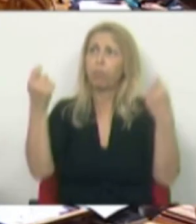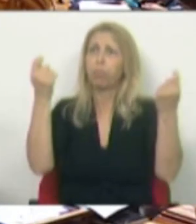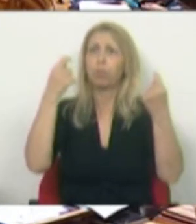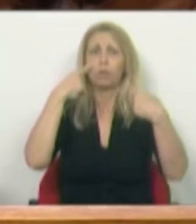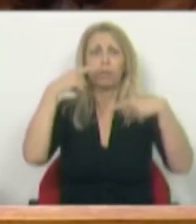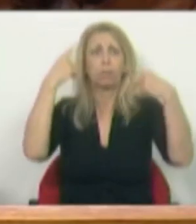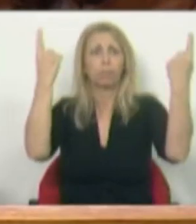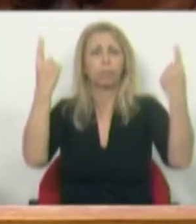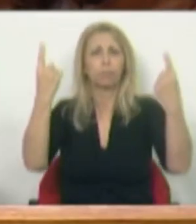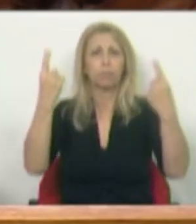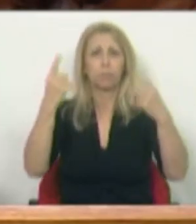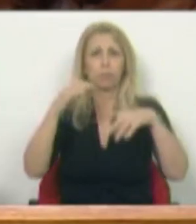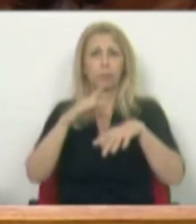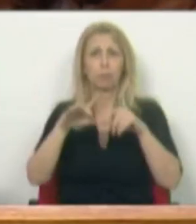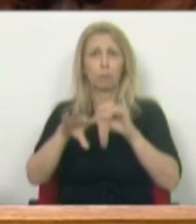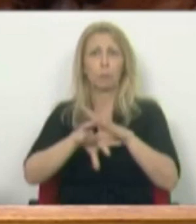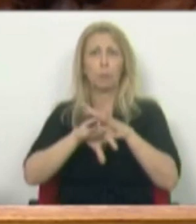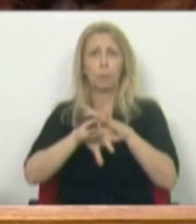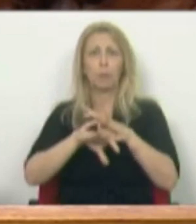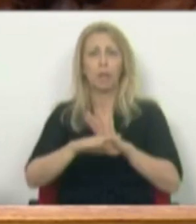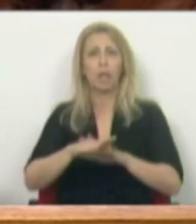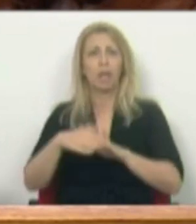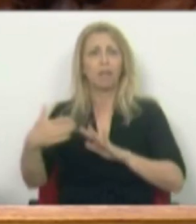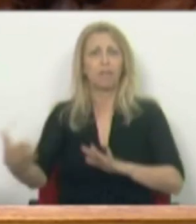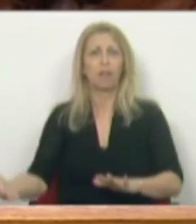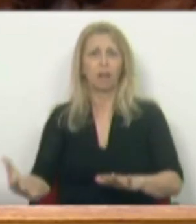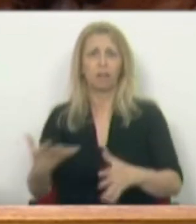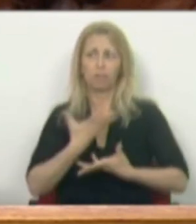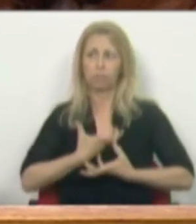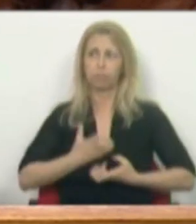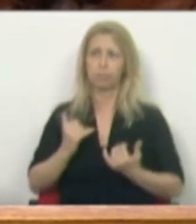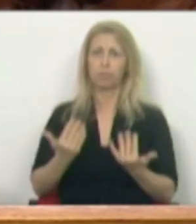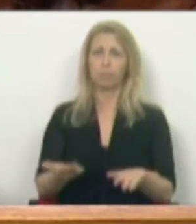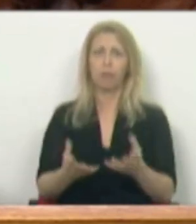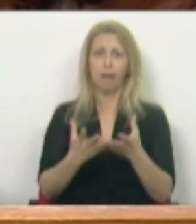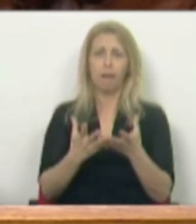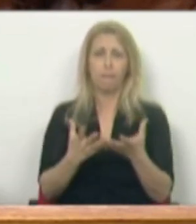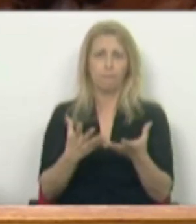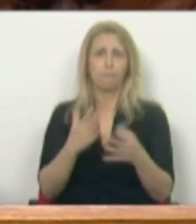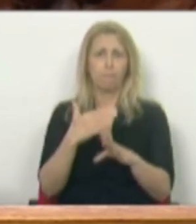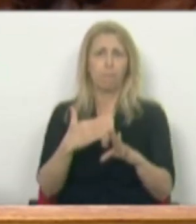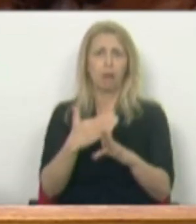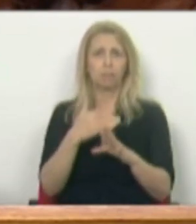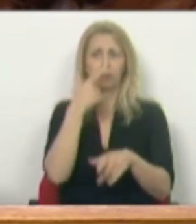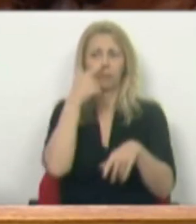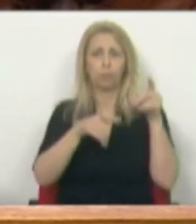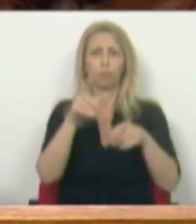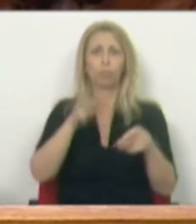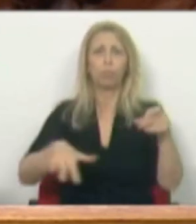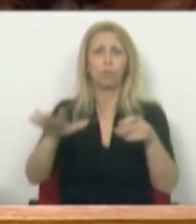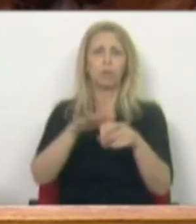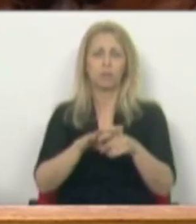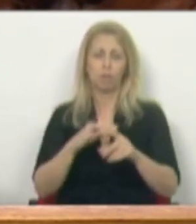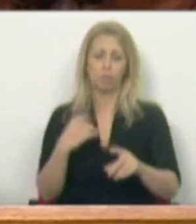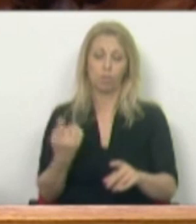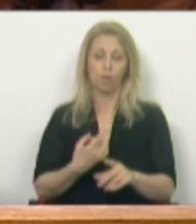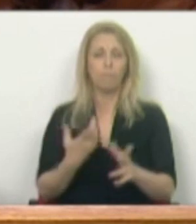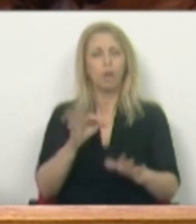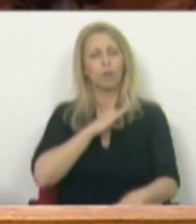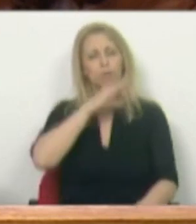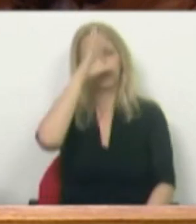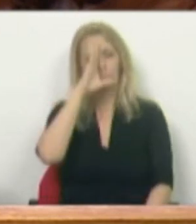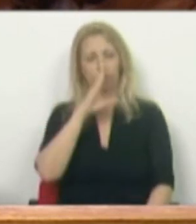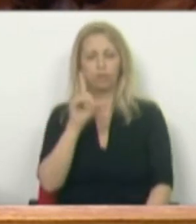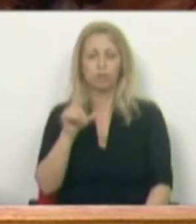parte considerável da nossa população. Mas, Sr. Ministro, também não é aceitável, e já agora deve ser por